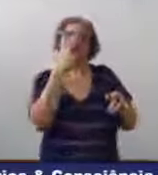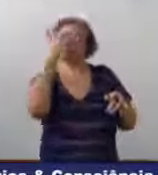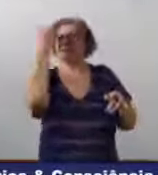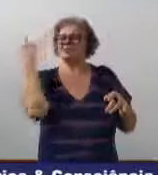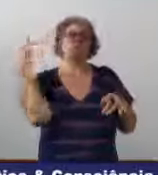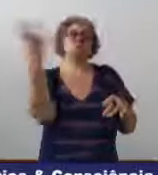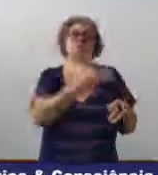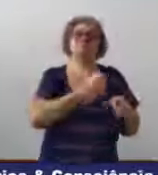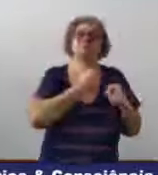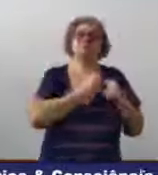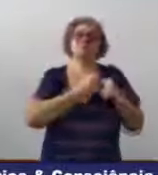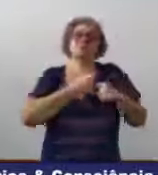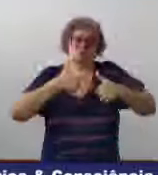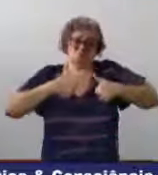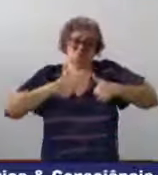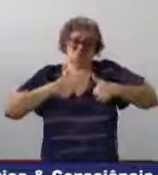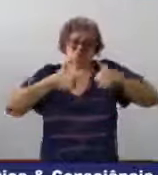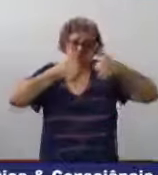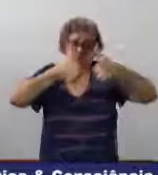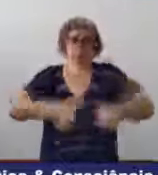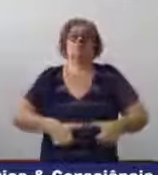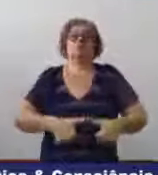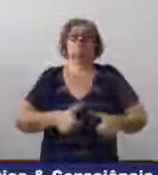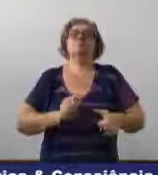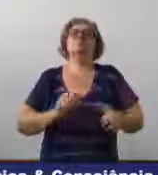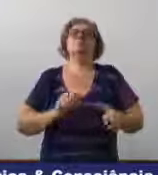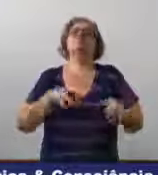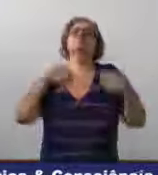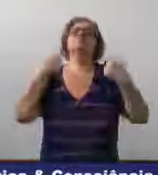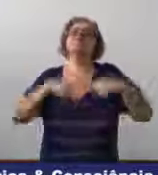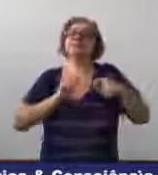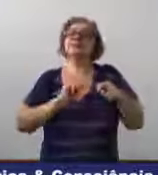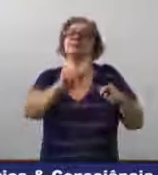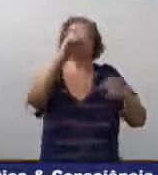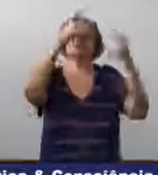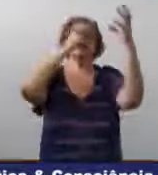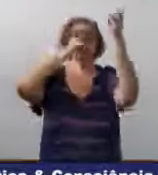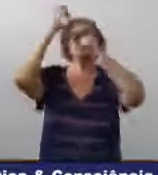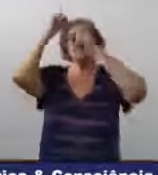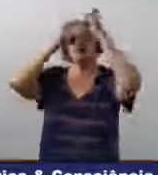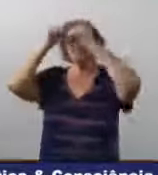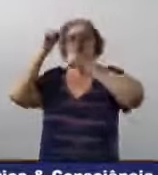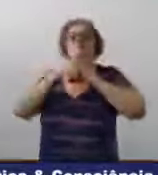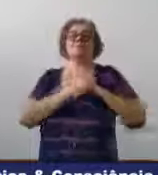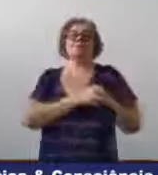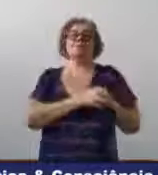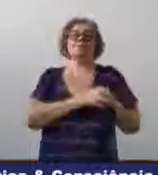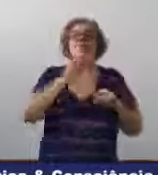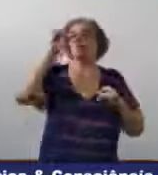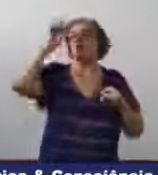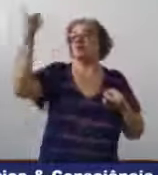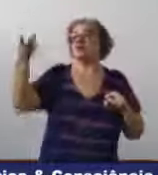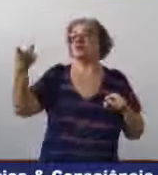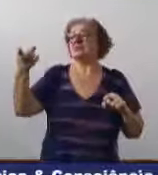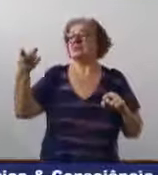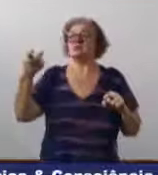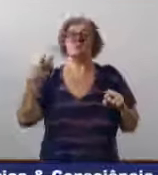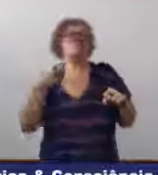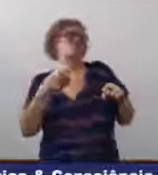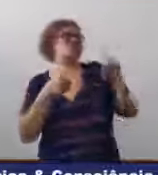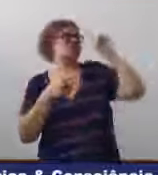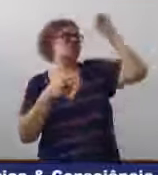no tempo e no espaço. Nós sempre teremos algo a aprender. E é quando temos uma dúvida, quando temos